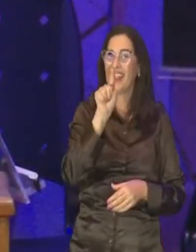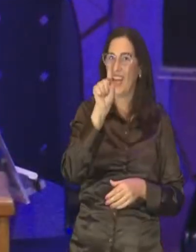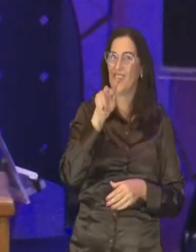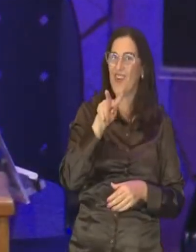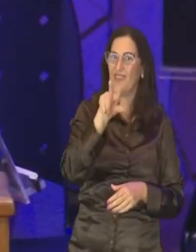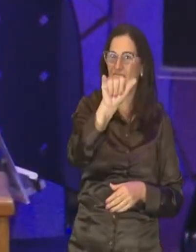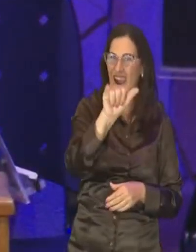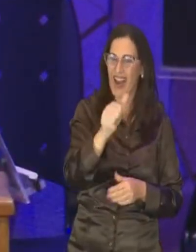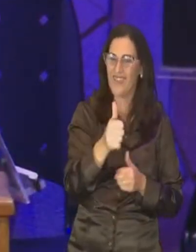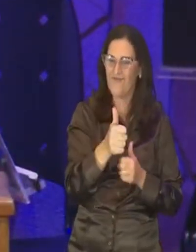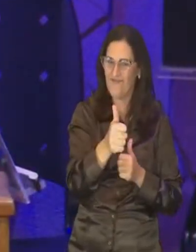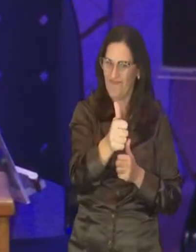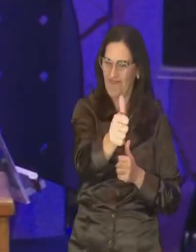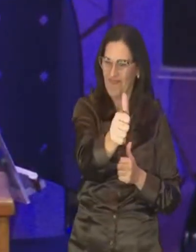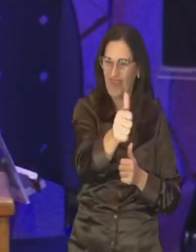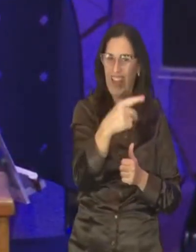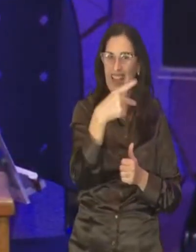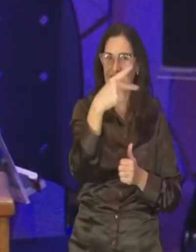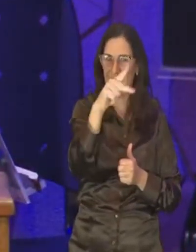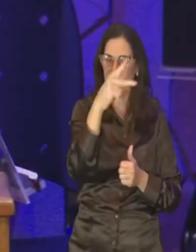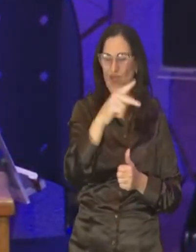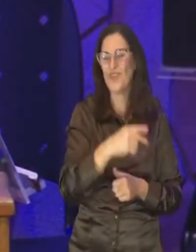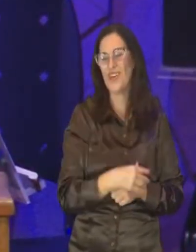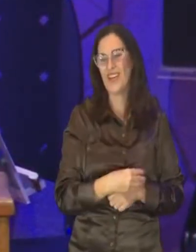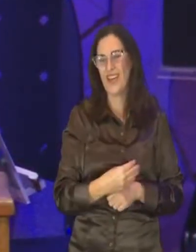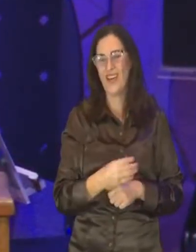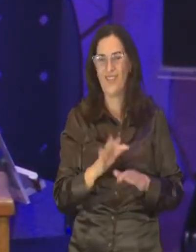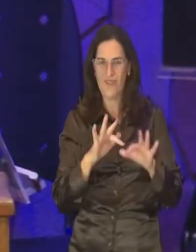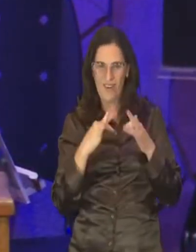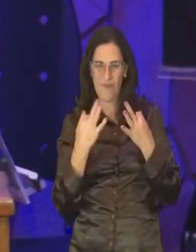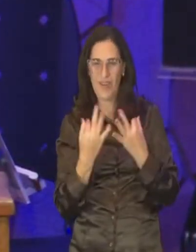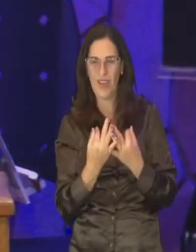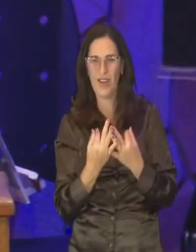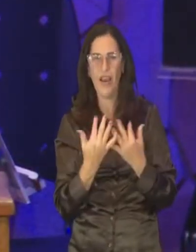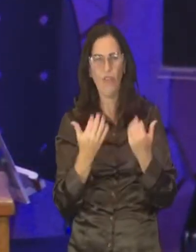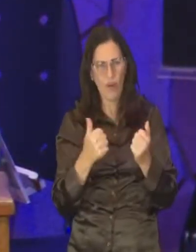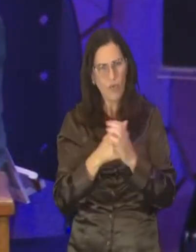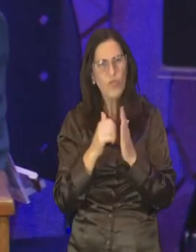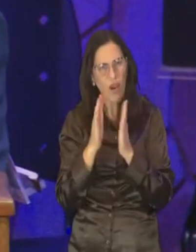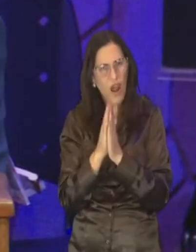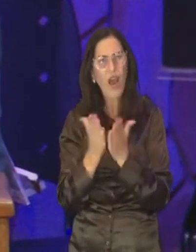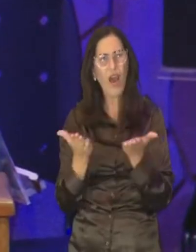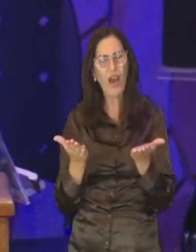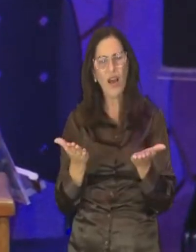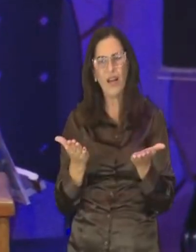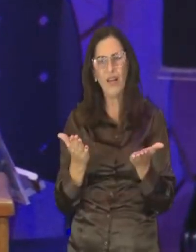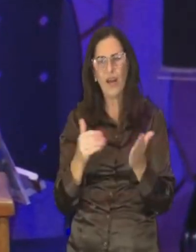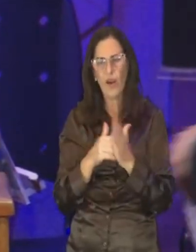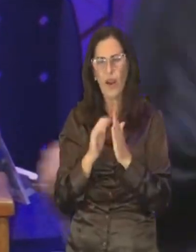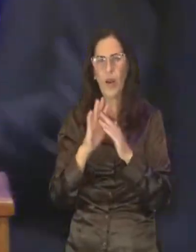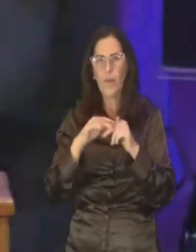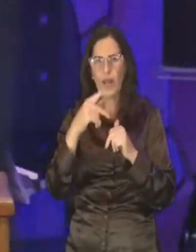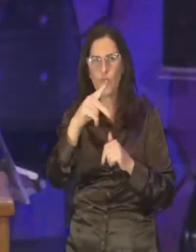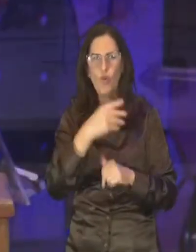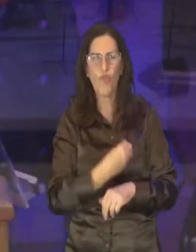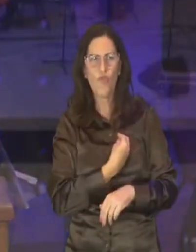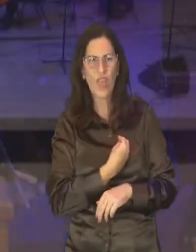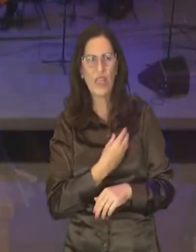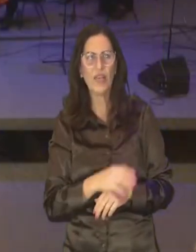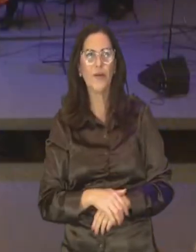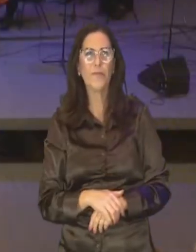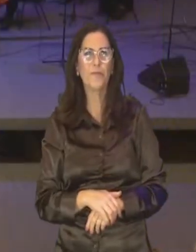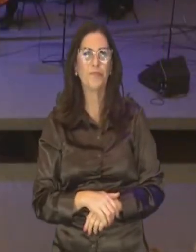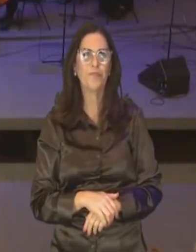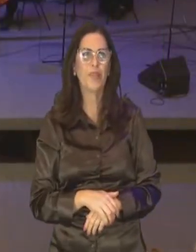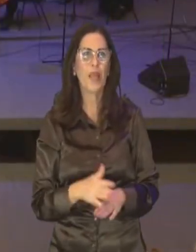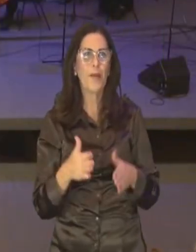na frente da sua família. Feche os seus olhos, quero orar por você,